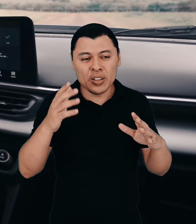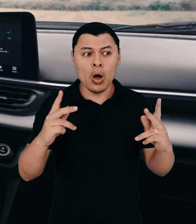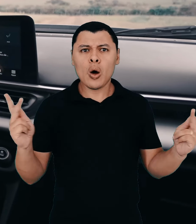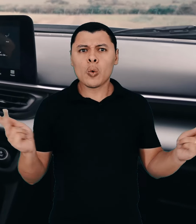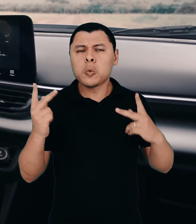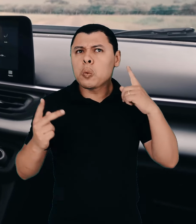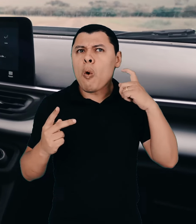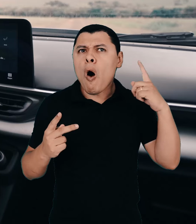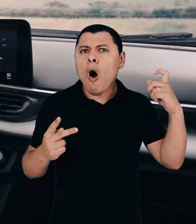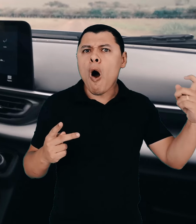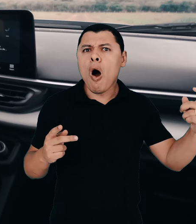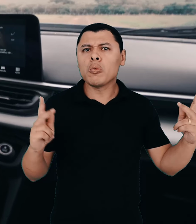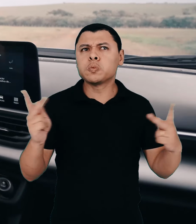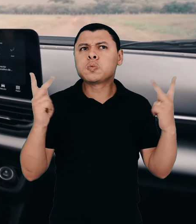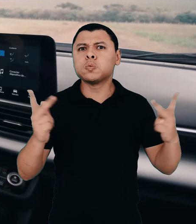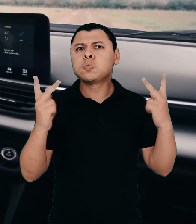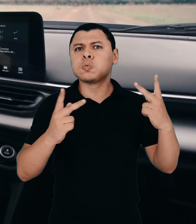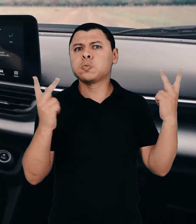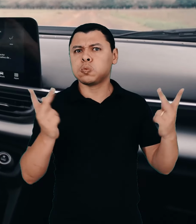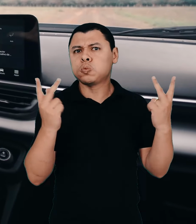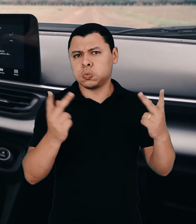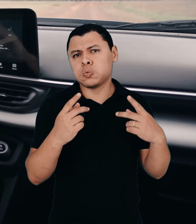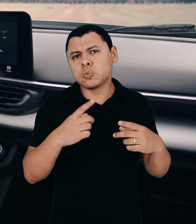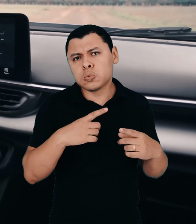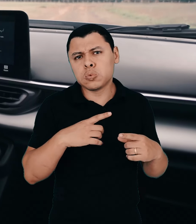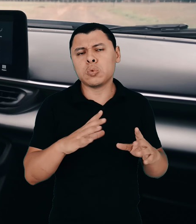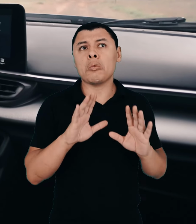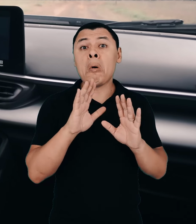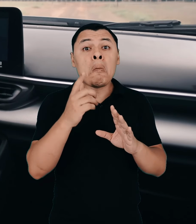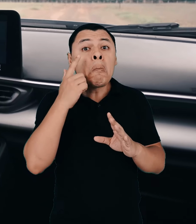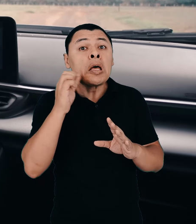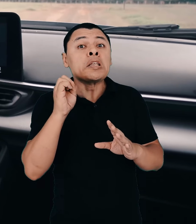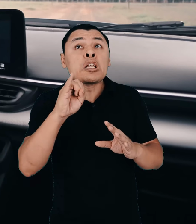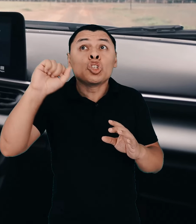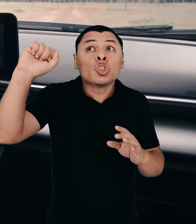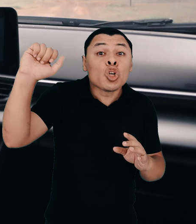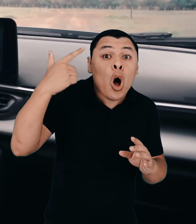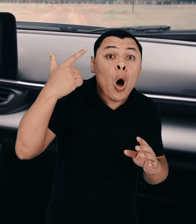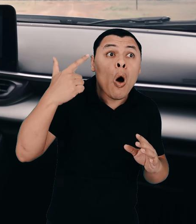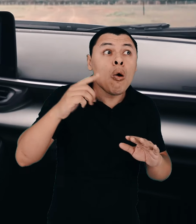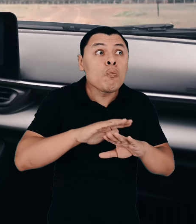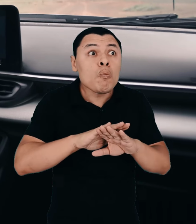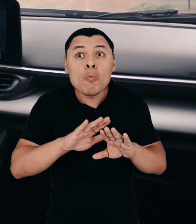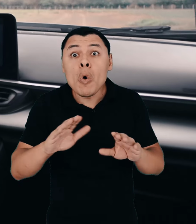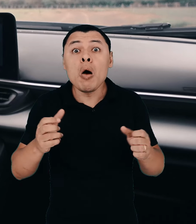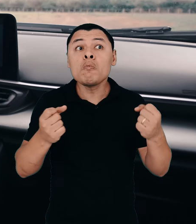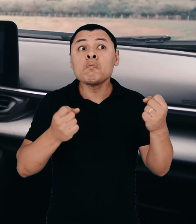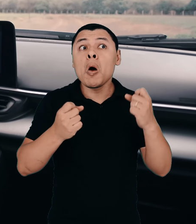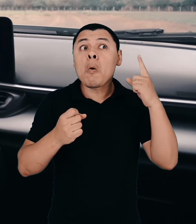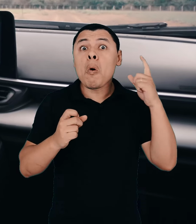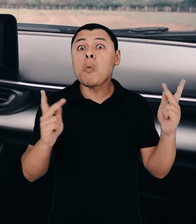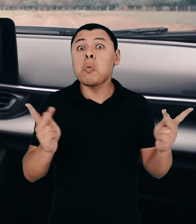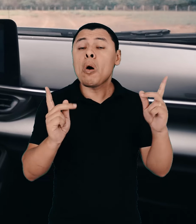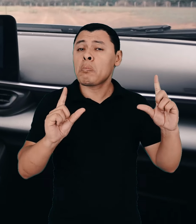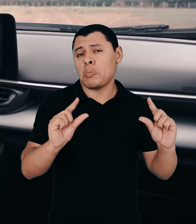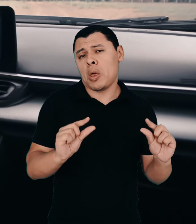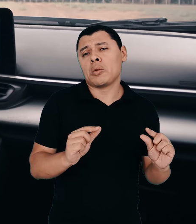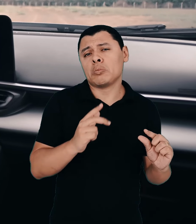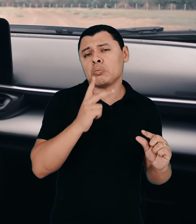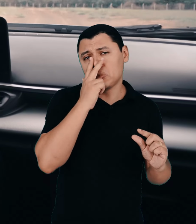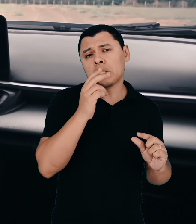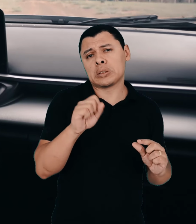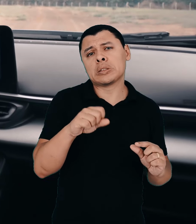ruído aerodinâmico. Mas lembrando, né, que é um veículo com a frente mais alta, essa área frontal maior, a tendência de você ter um ruído aerodinâmico maior. Agora, em termos de isolamento,